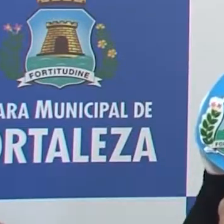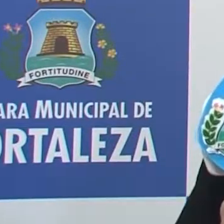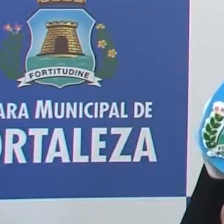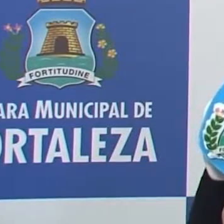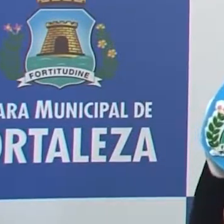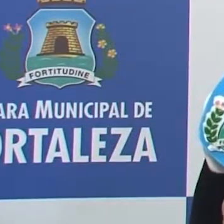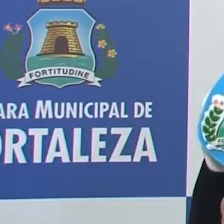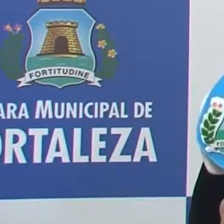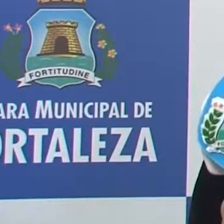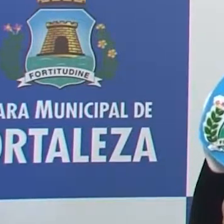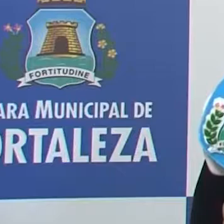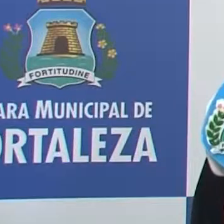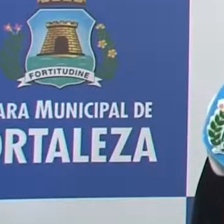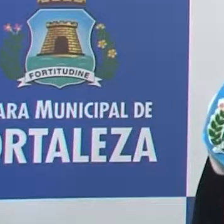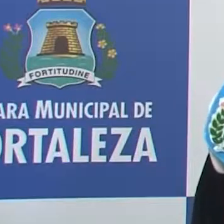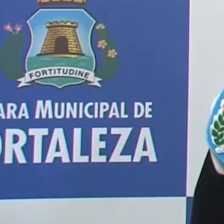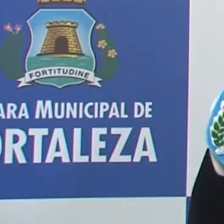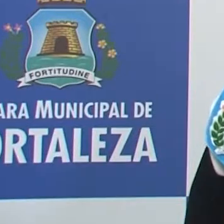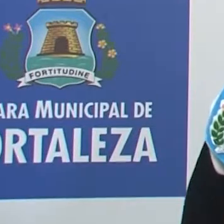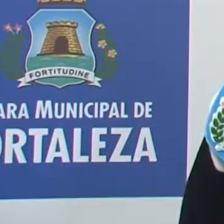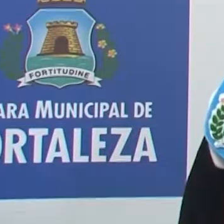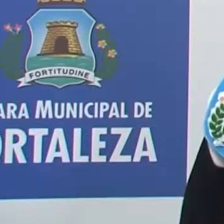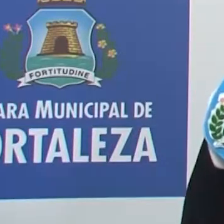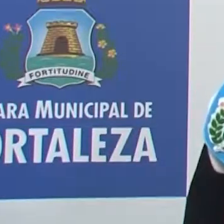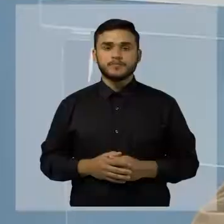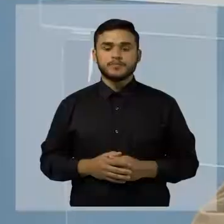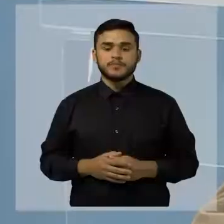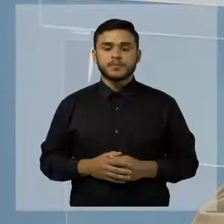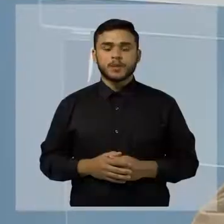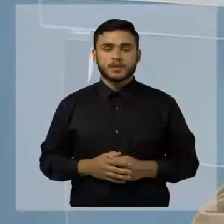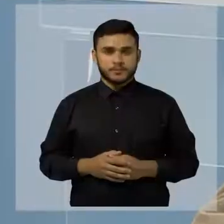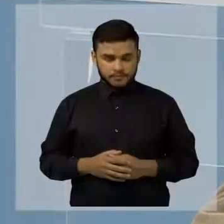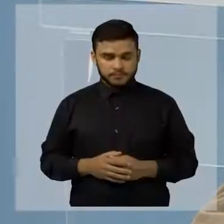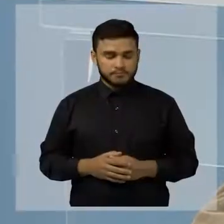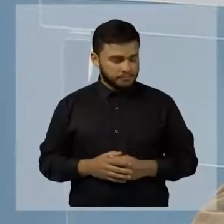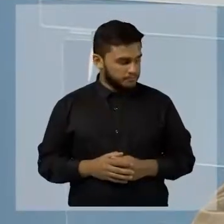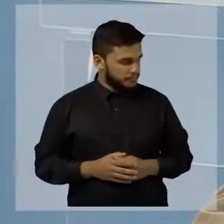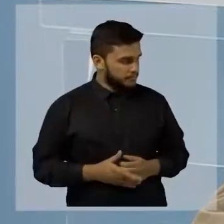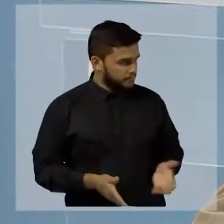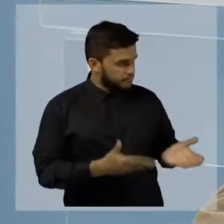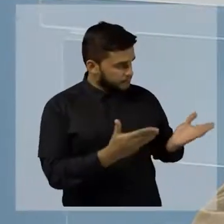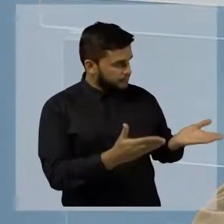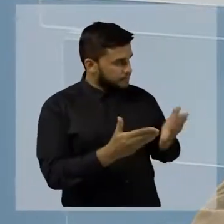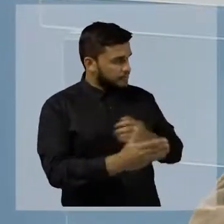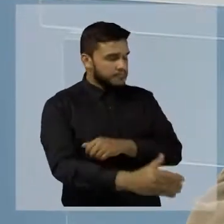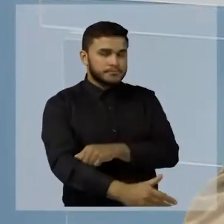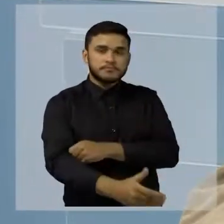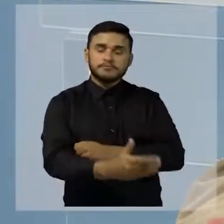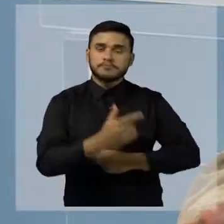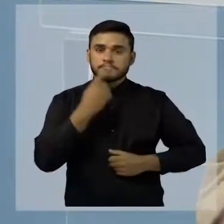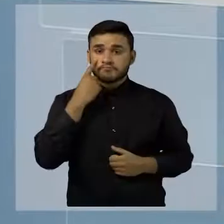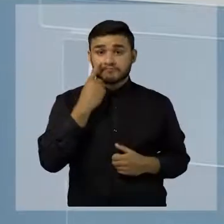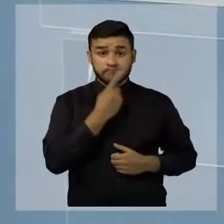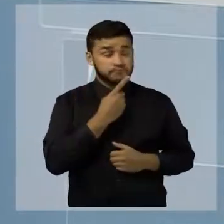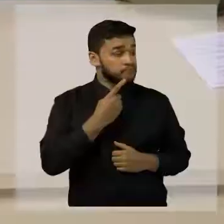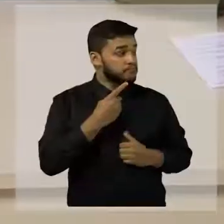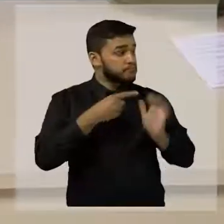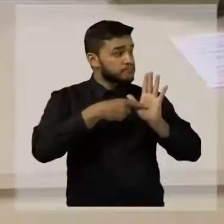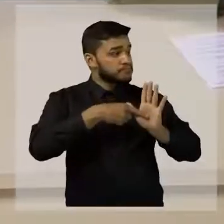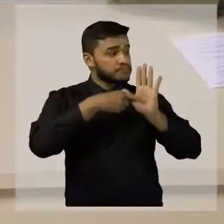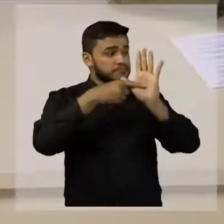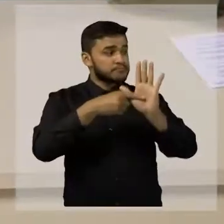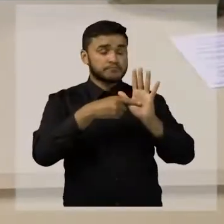prejudicadas nesse projeto que hoje tramita no Congresso Nacional. Muito bem, Luiz Cláudio Ferreira Barbosa, uma